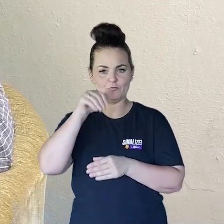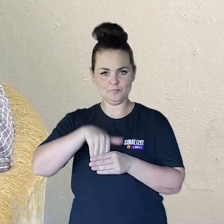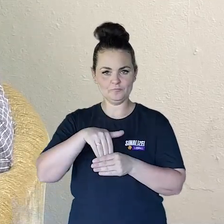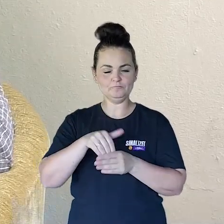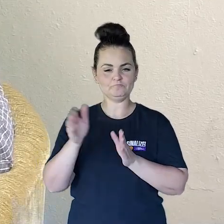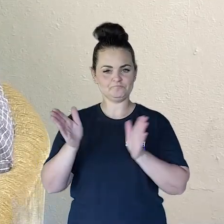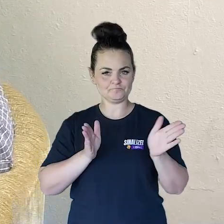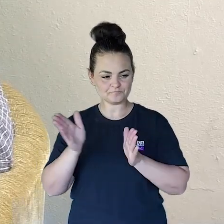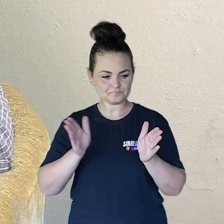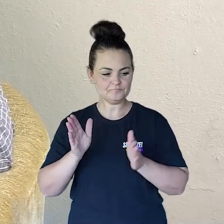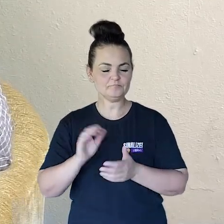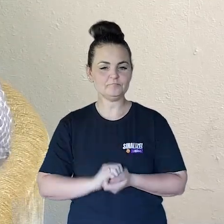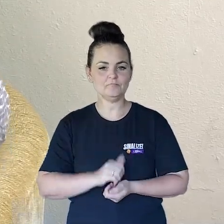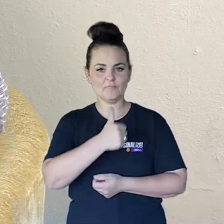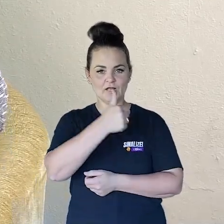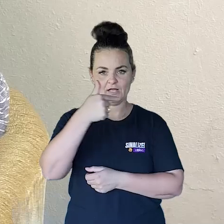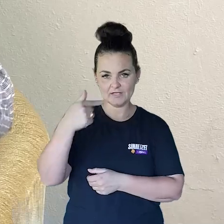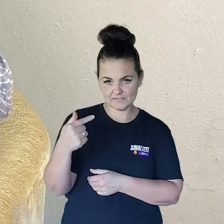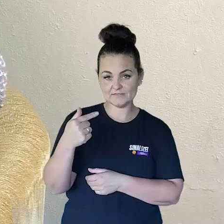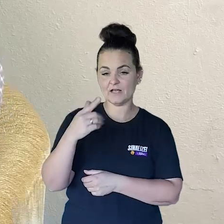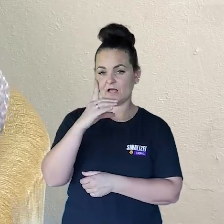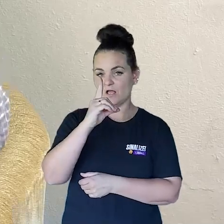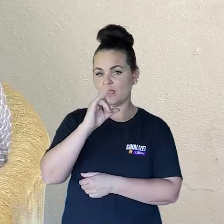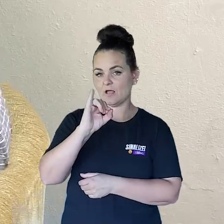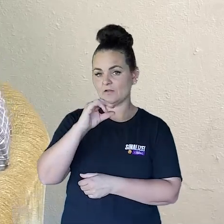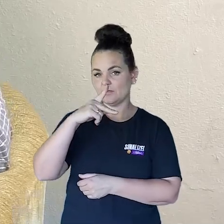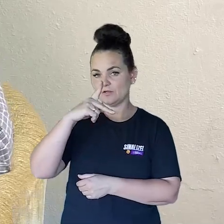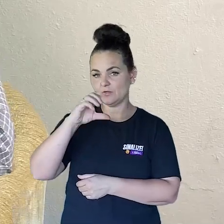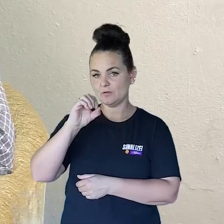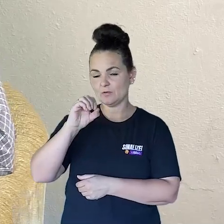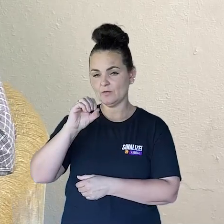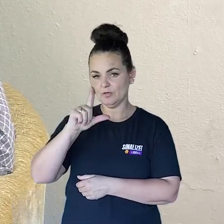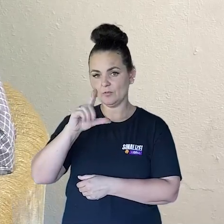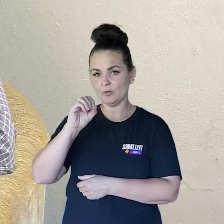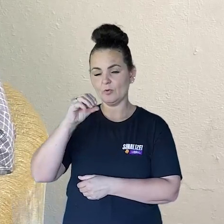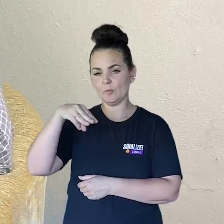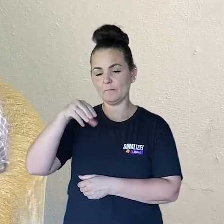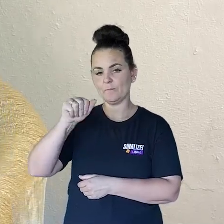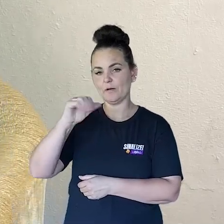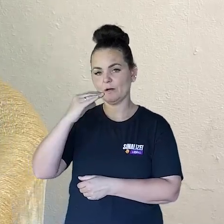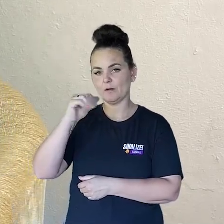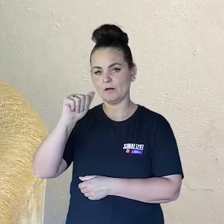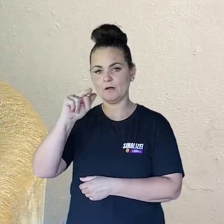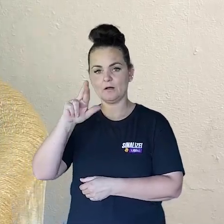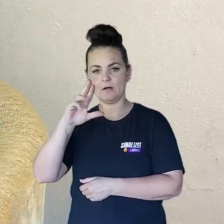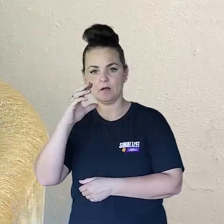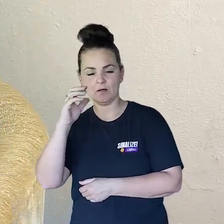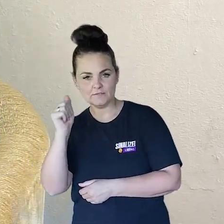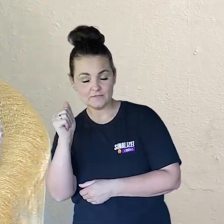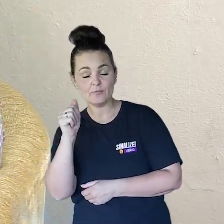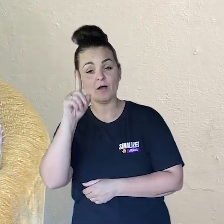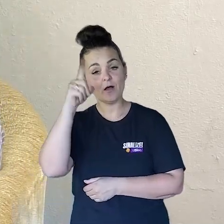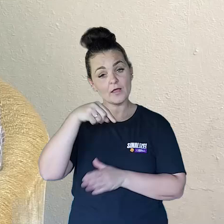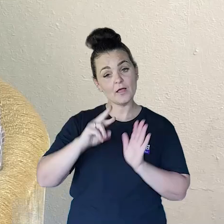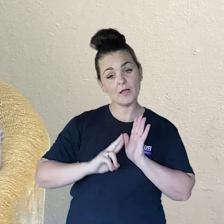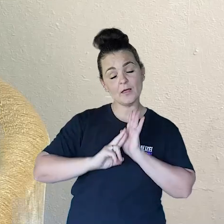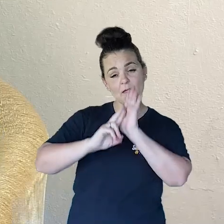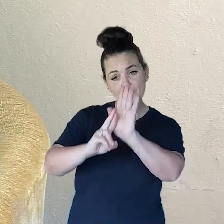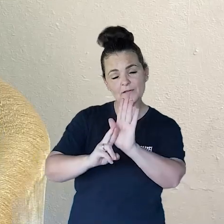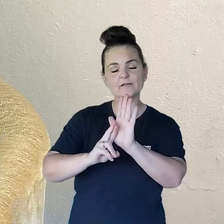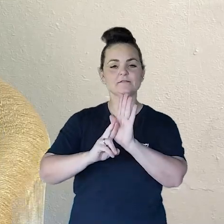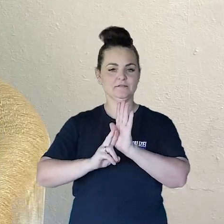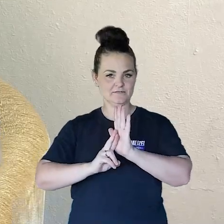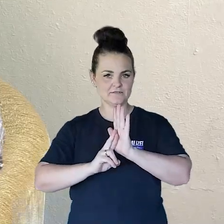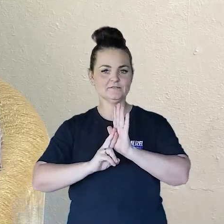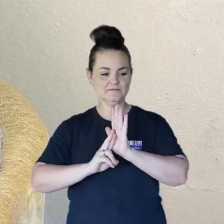teve a diplomação. Essa diplomação é uma procuração da população de Jaraguá do Sul para que eu possa representá-los da melhor forma possível